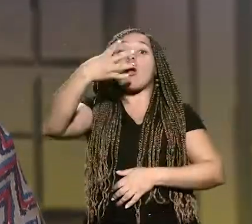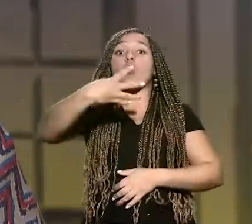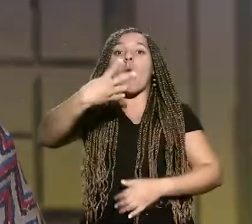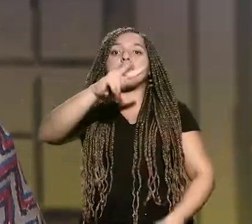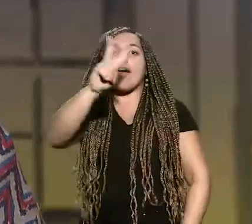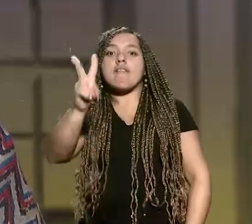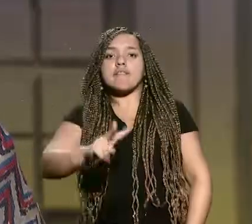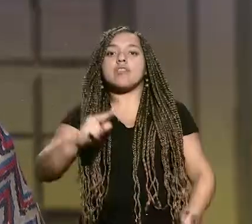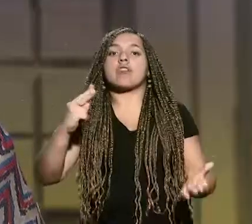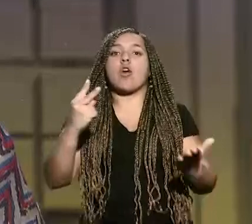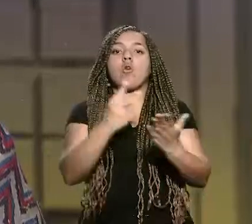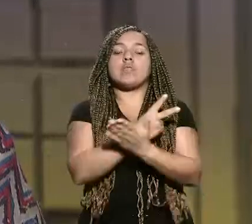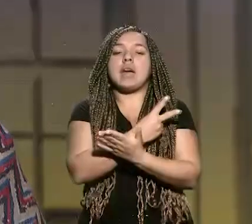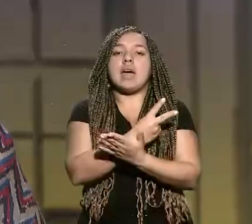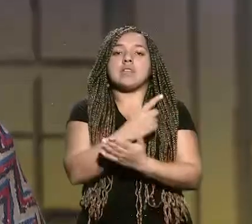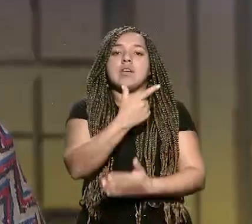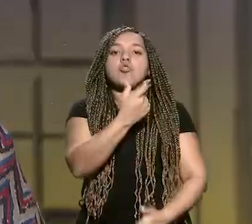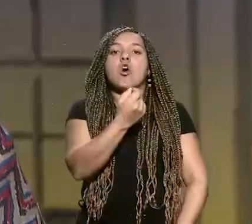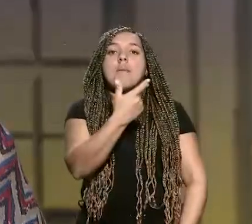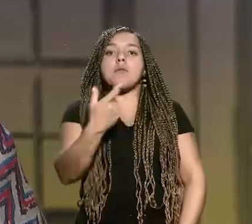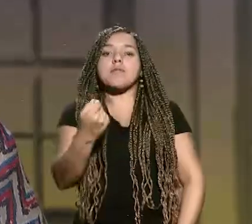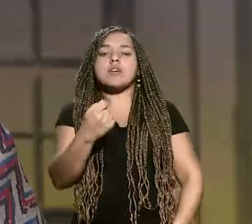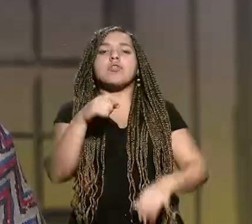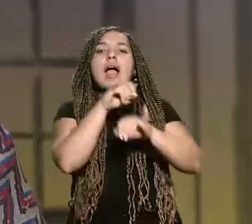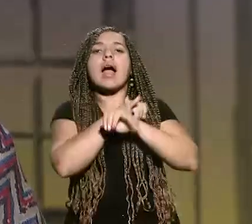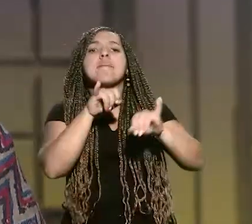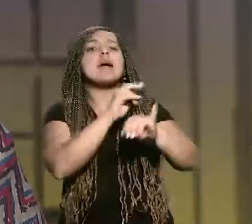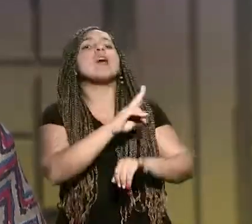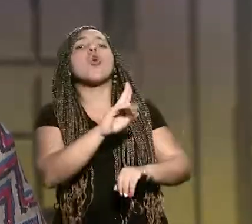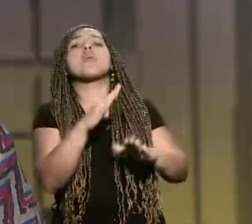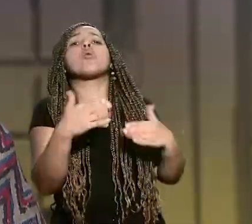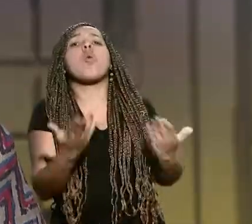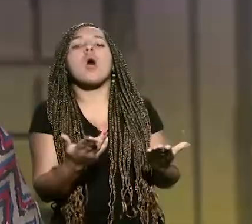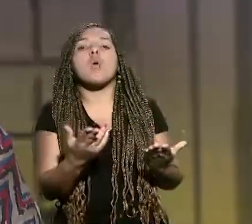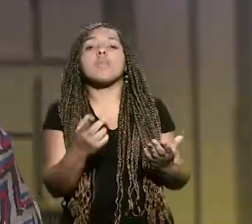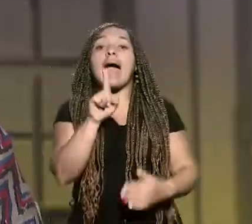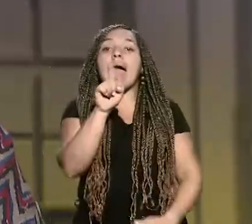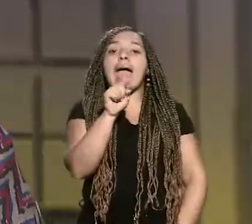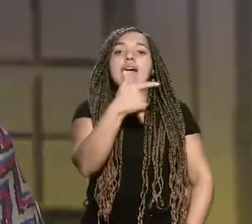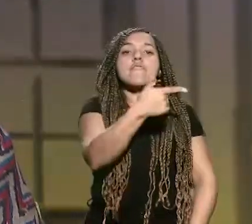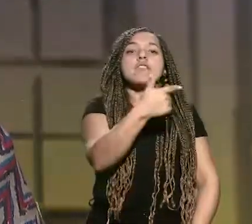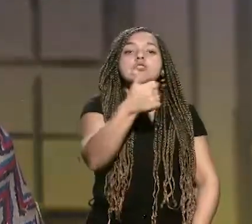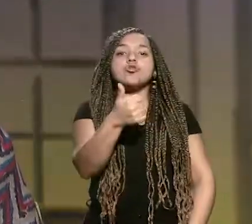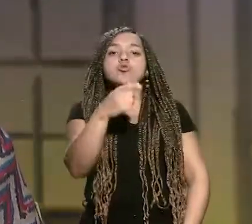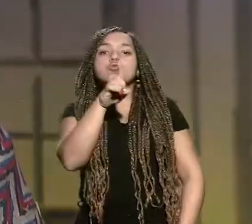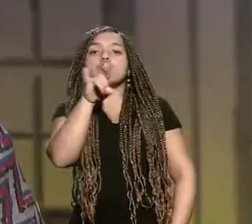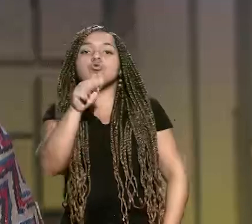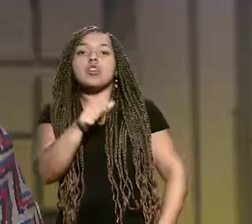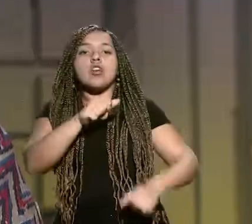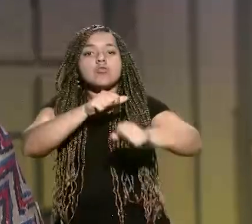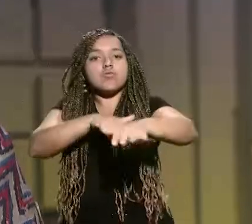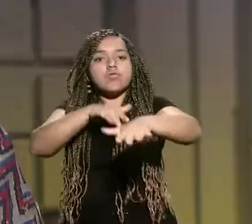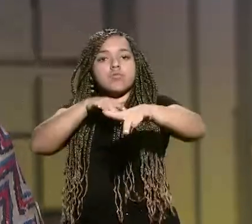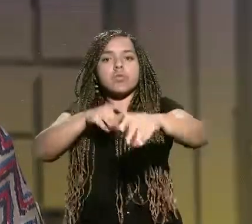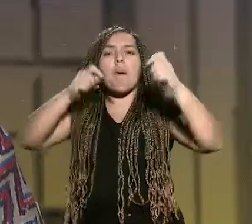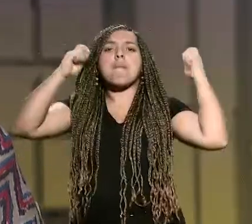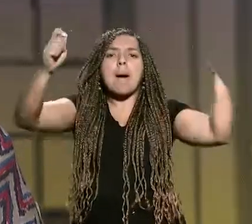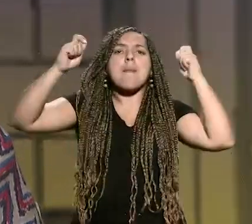dia 16 de março, por exemplo, é um dia da gente